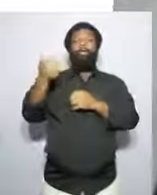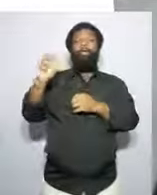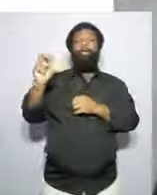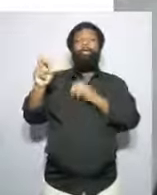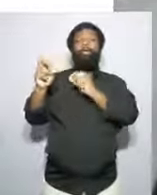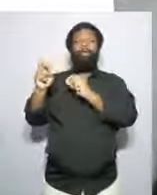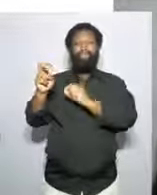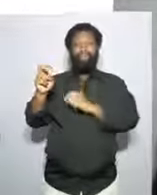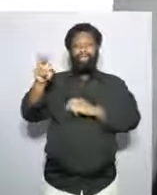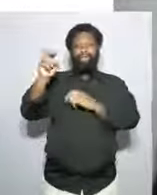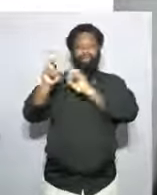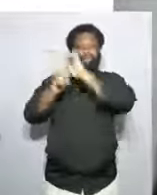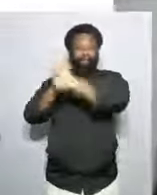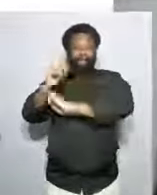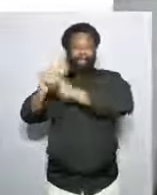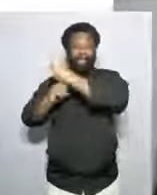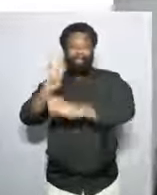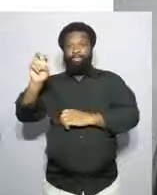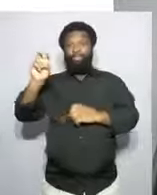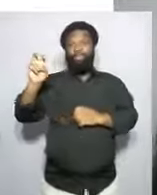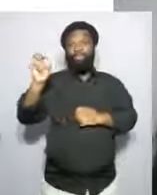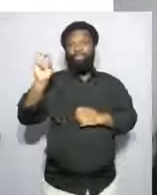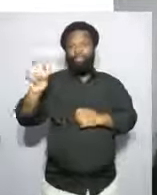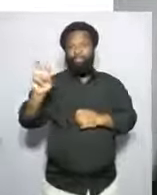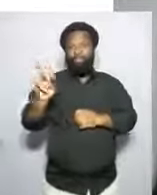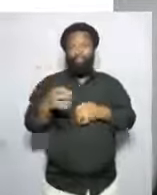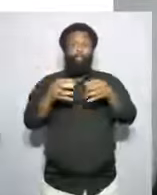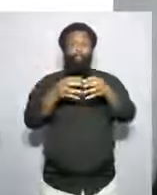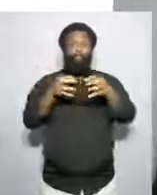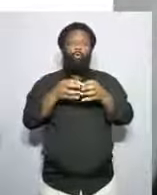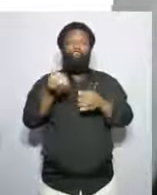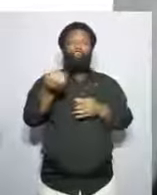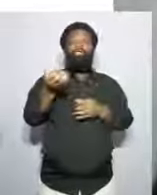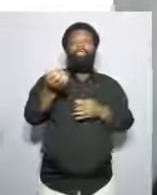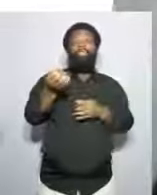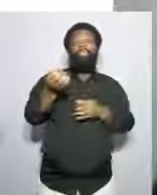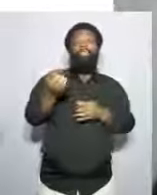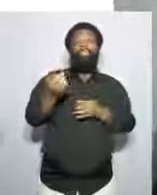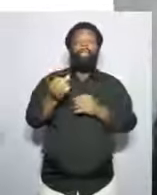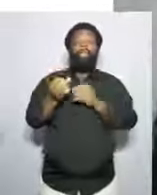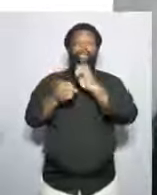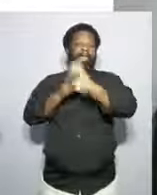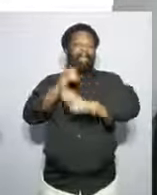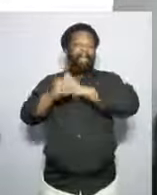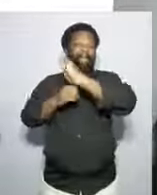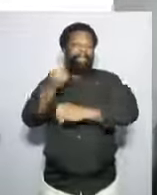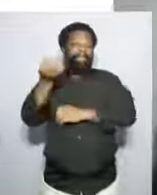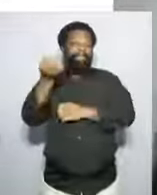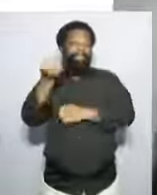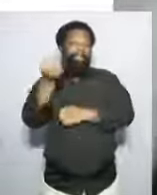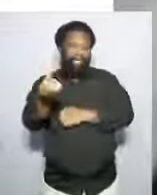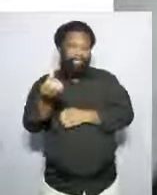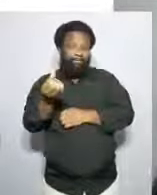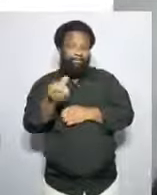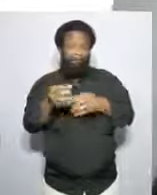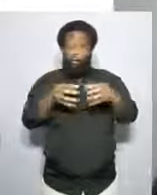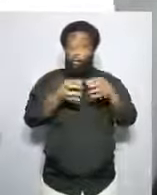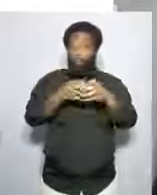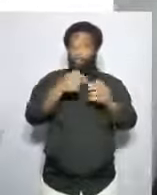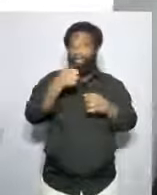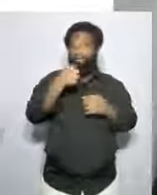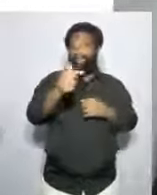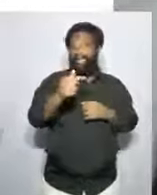elétrons na camada de valência, no grupo 16, seis elétrons na camada de valência, no grupo 17,